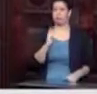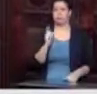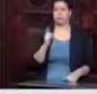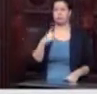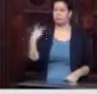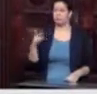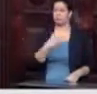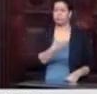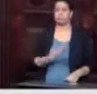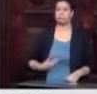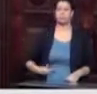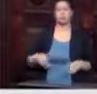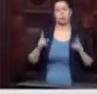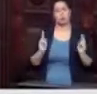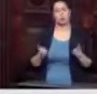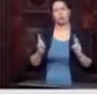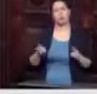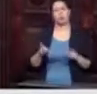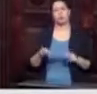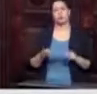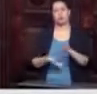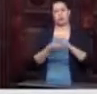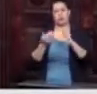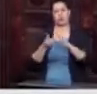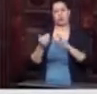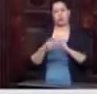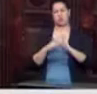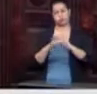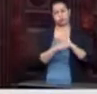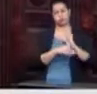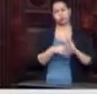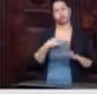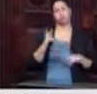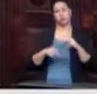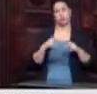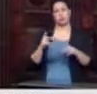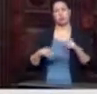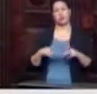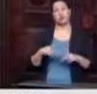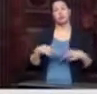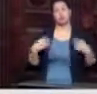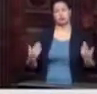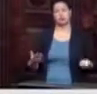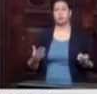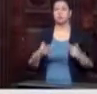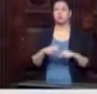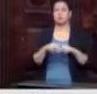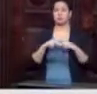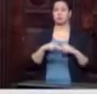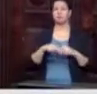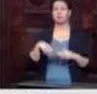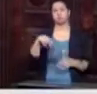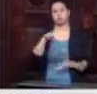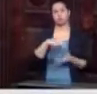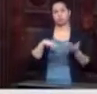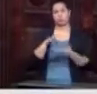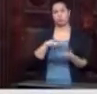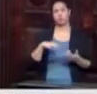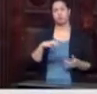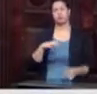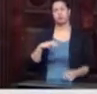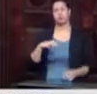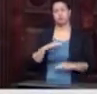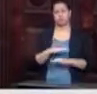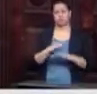esse governo continue arrancando direitos da população. Por isso, a greve geral dessa sexta-feira, dia